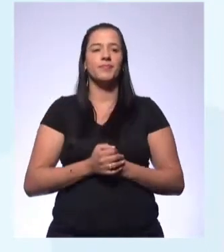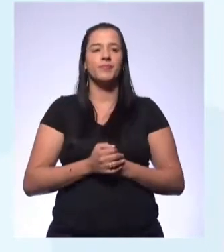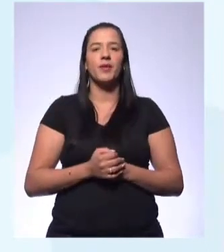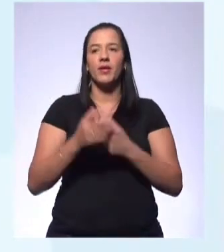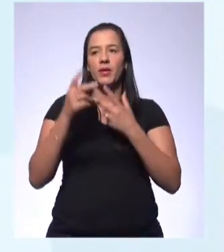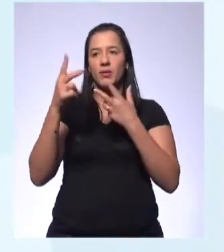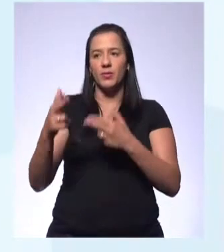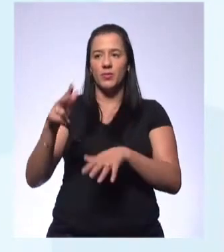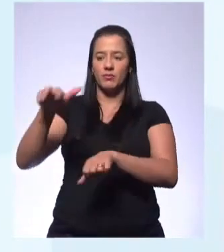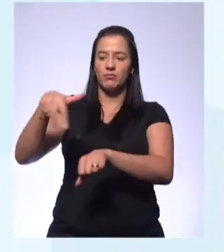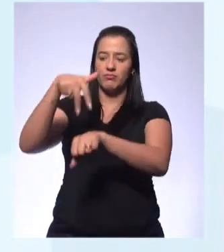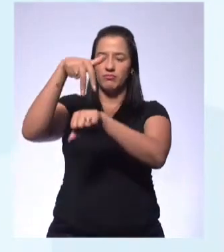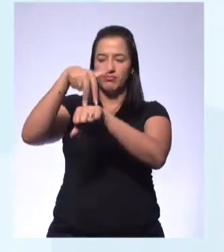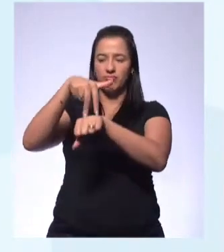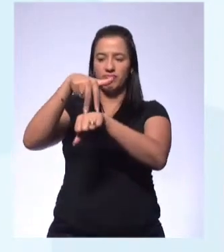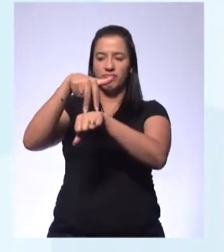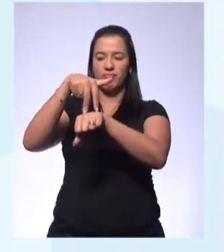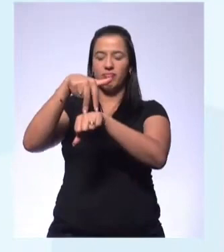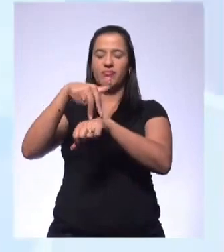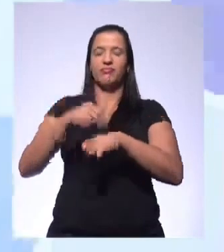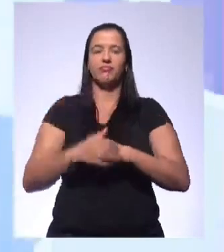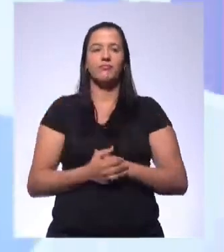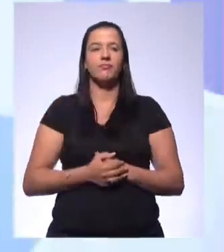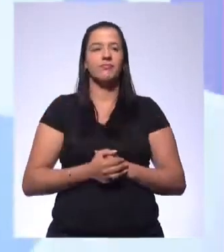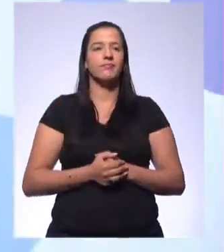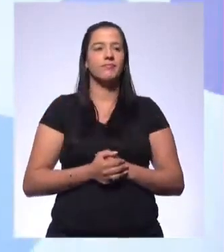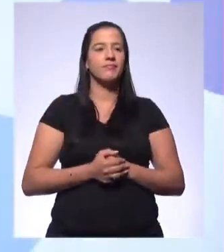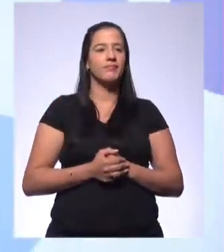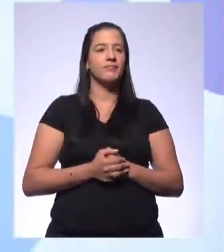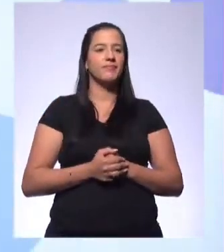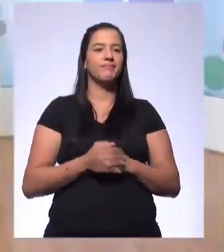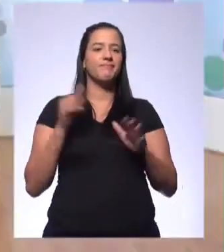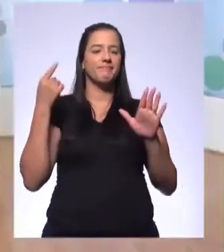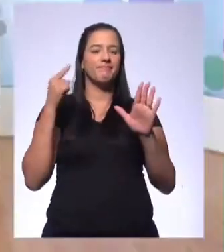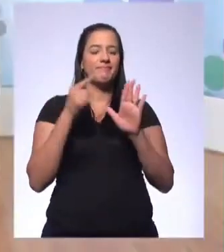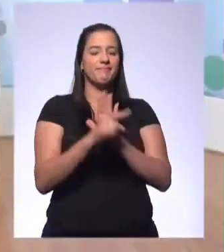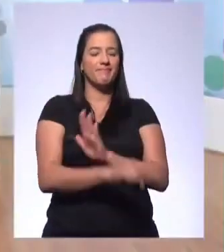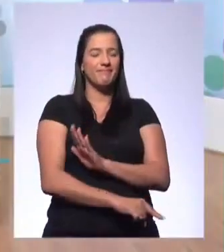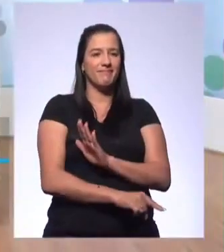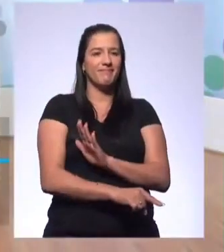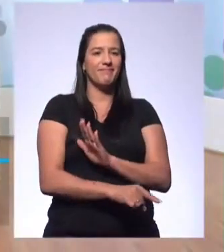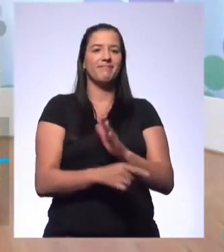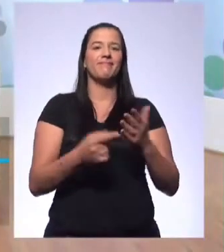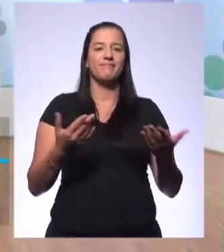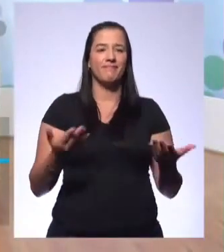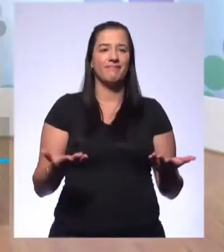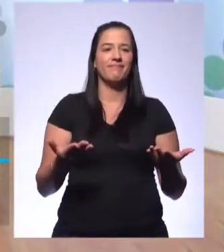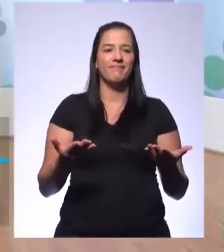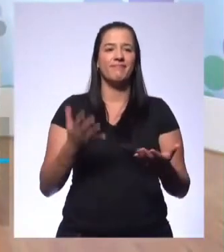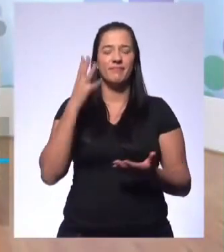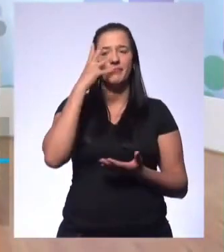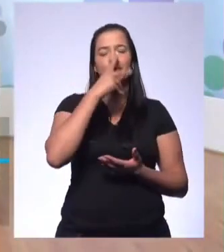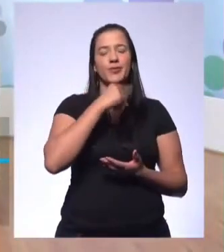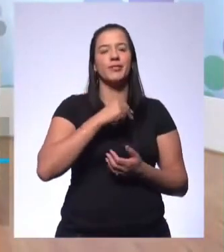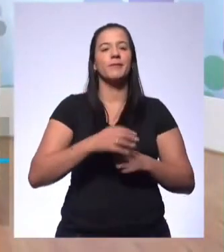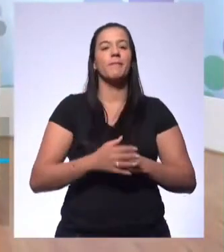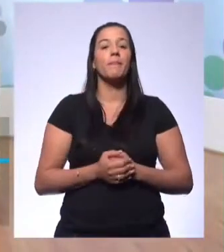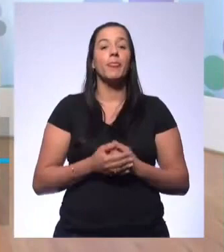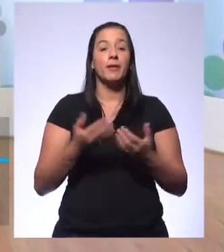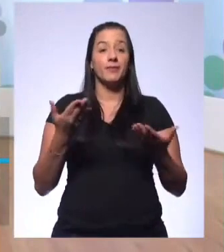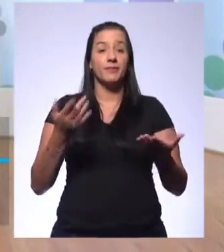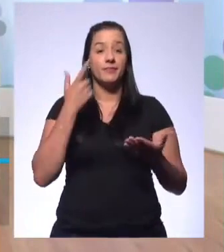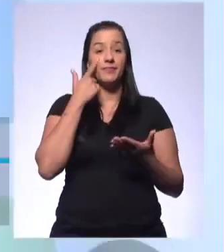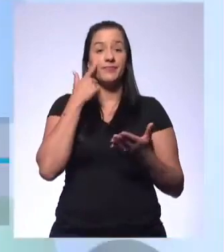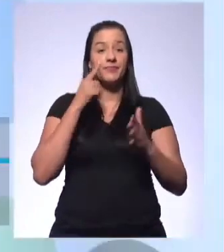uma estátua de ébano ambulante. Profundo. Bacana, nossa, vamos lindo, passar lindo já para a pergunta, porque vocês